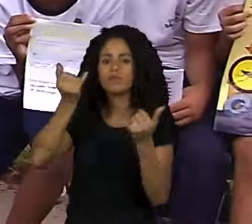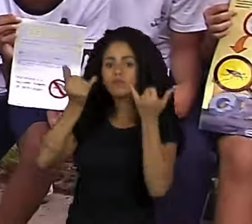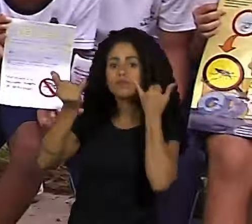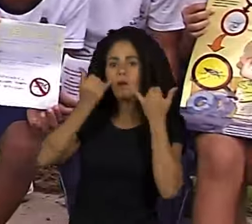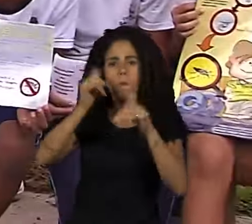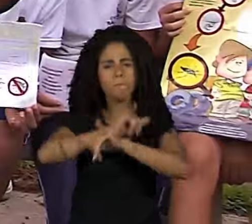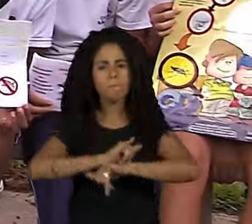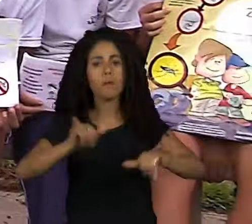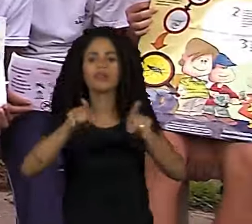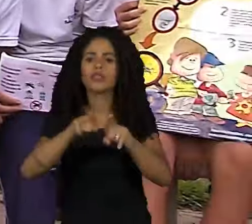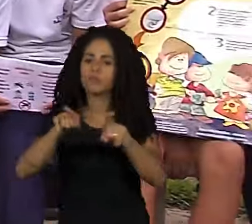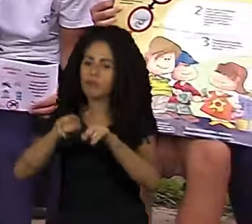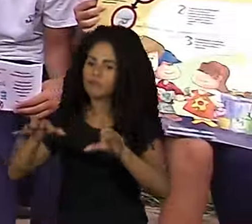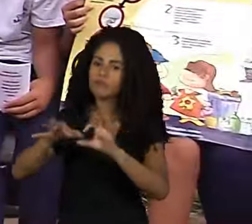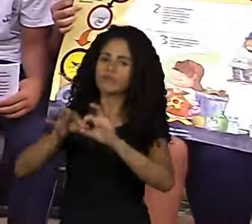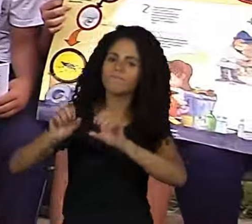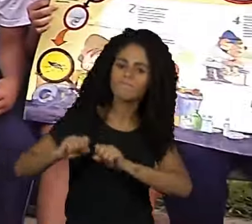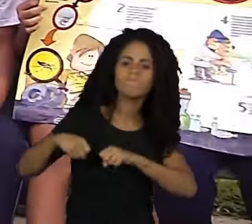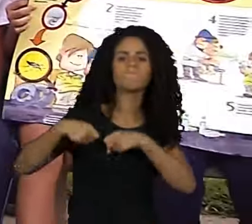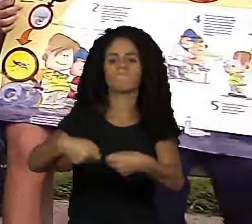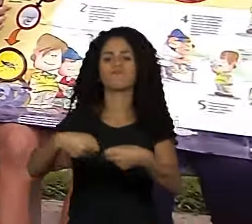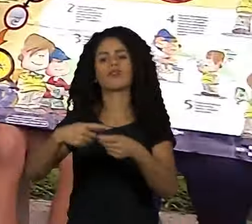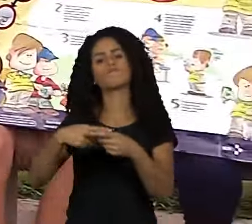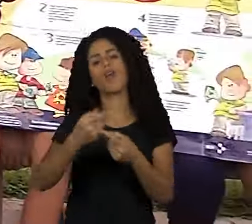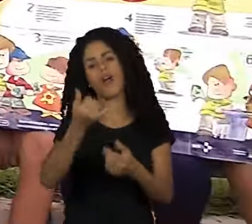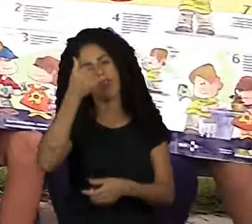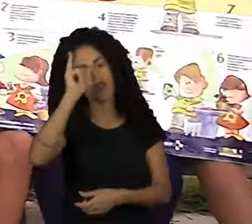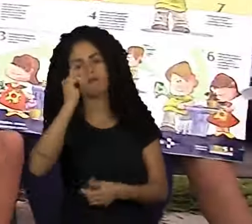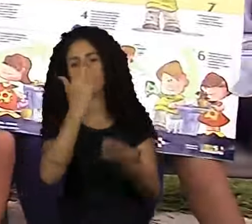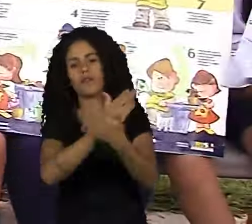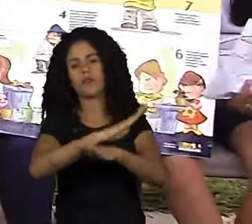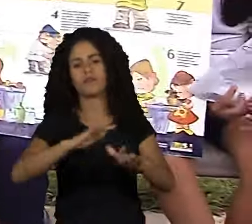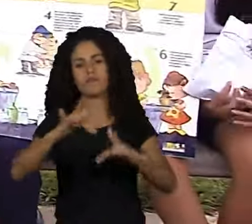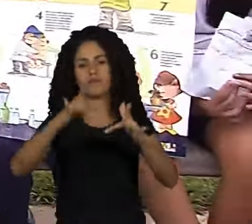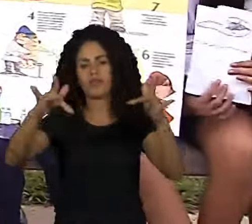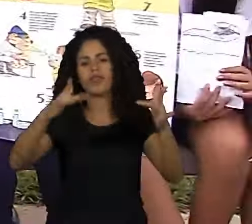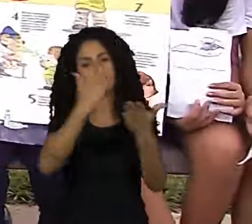maiores aliadas nessa batalha contra a dengue.